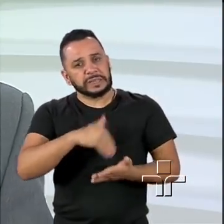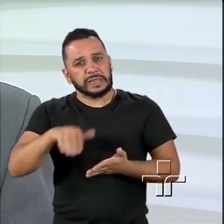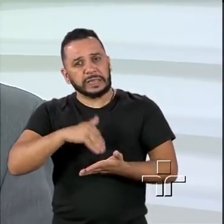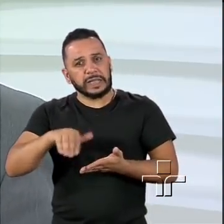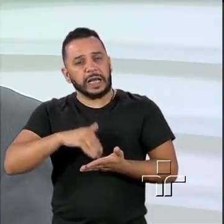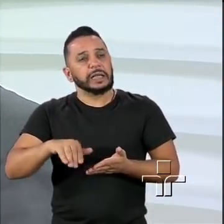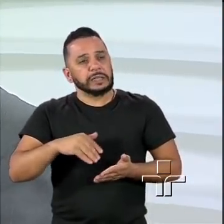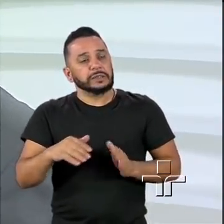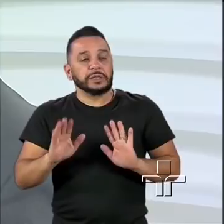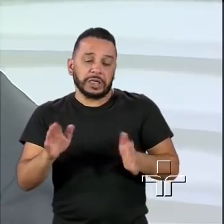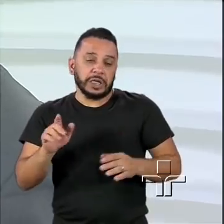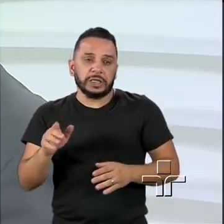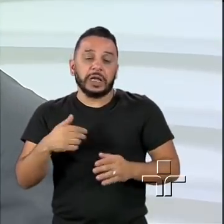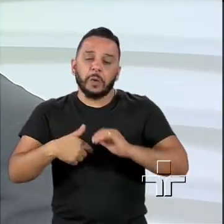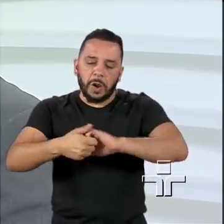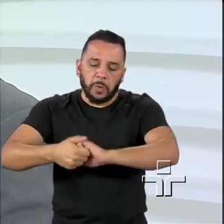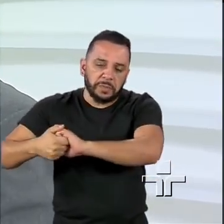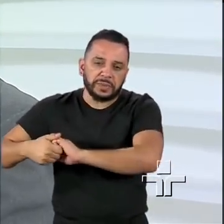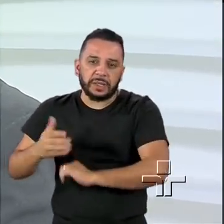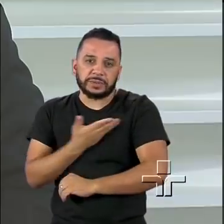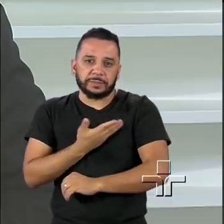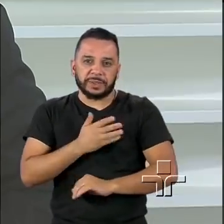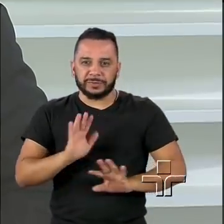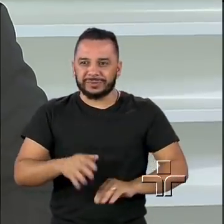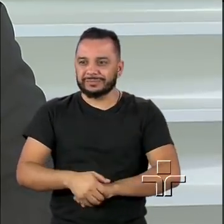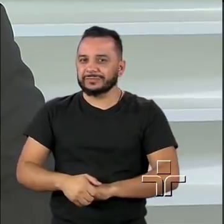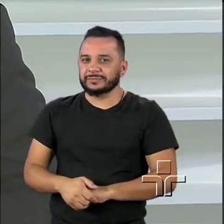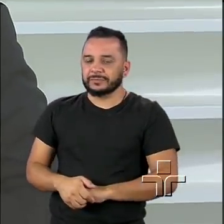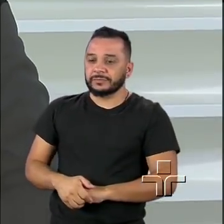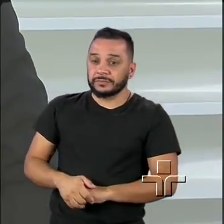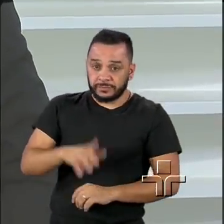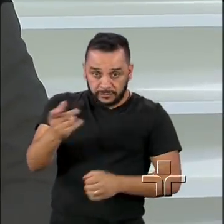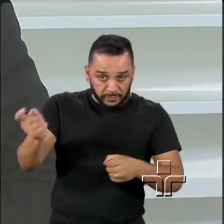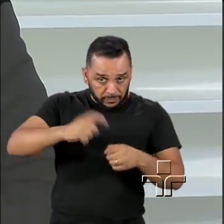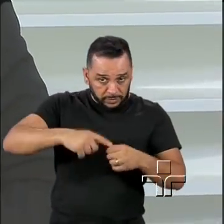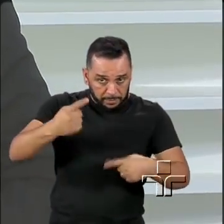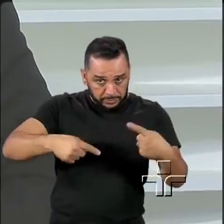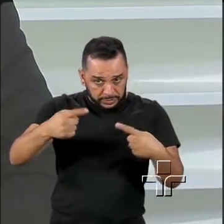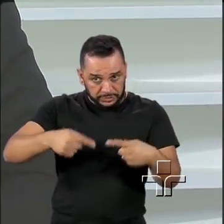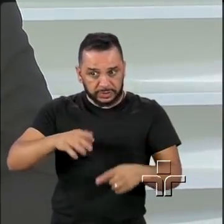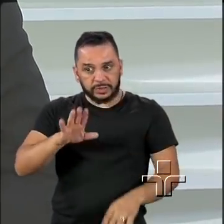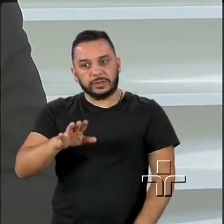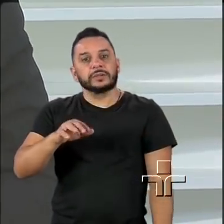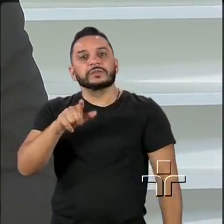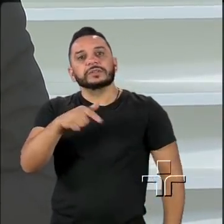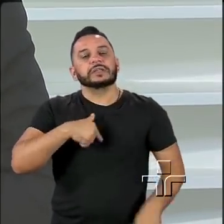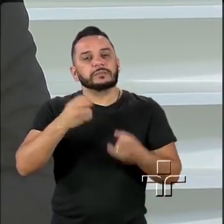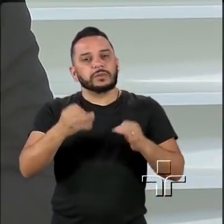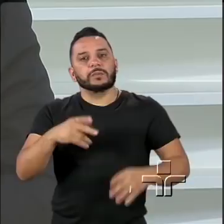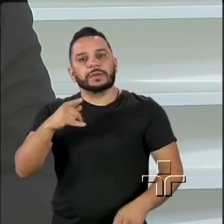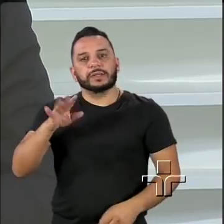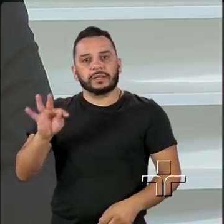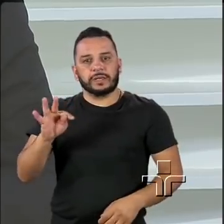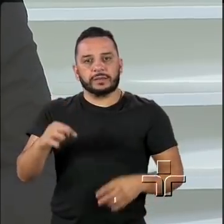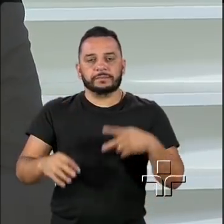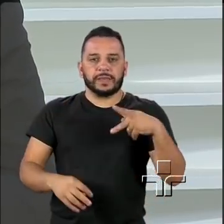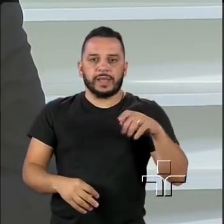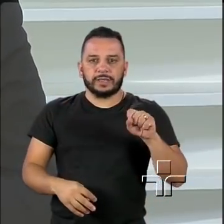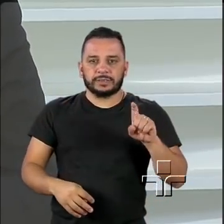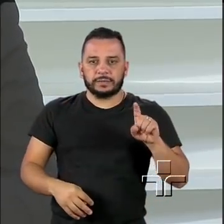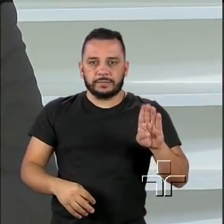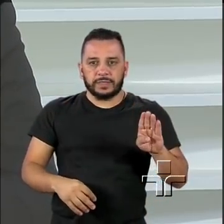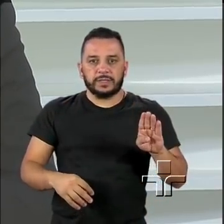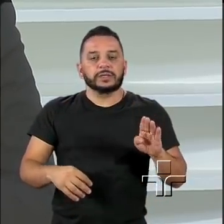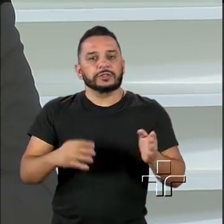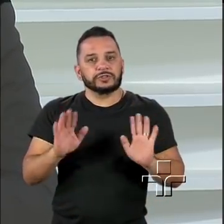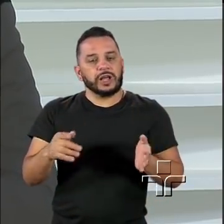trabalho como ouvidor da polícia. Voltando um pouquinho aqui para a política, o senhor mesmo disse aqui no programa que o PT e o PSB negociam um